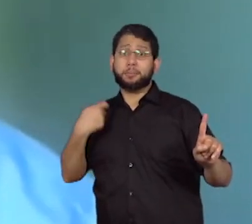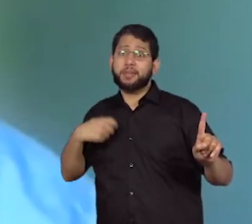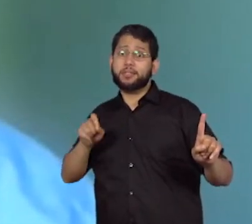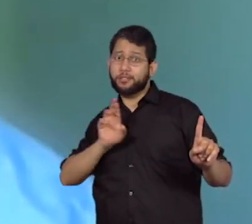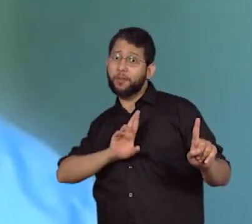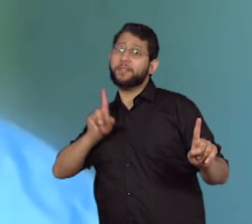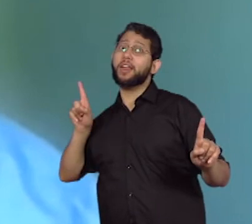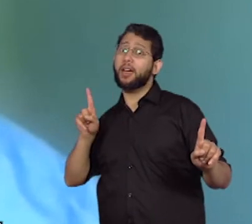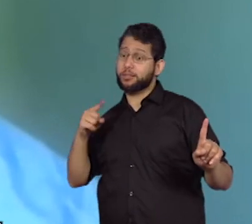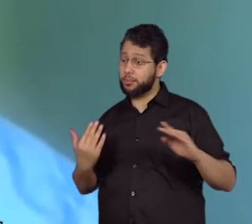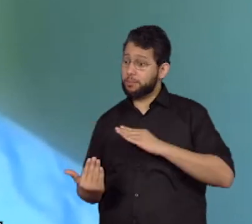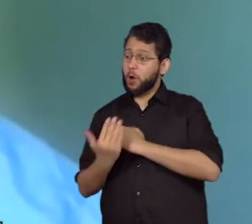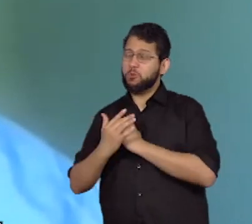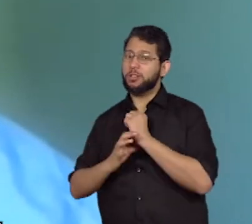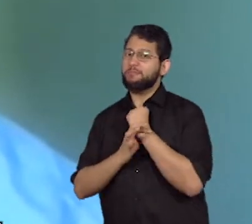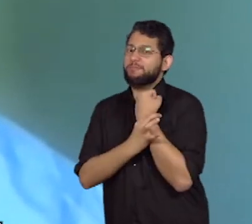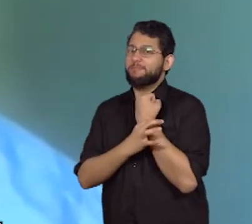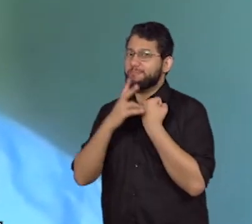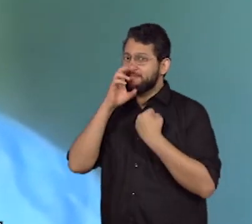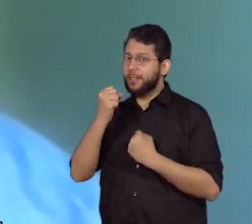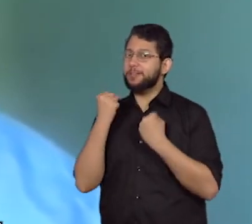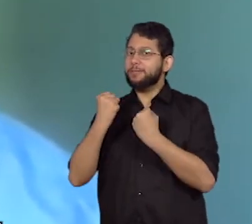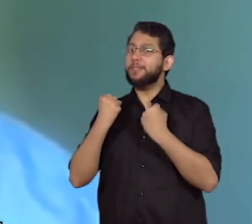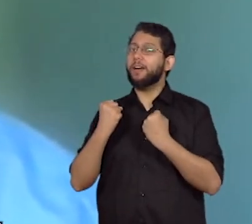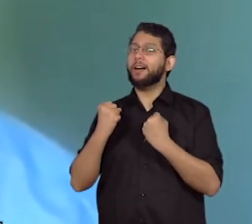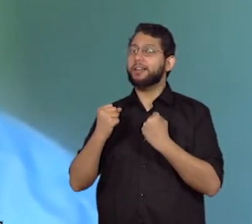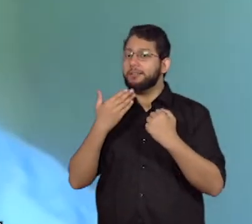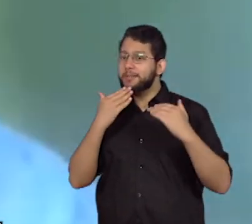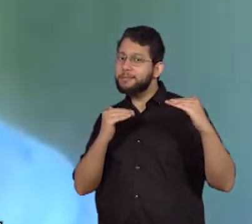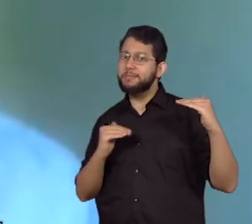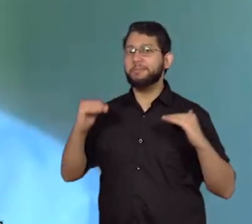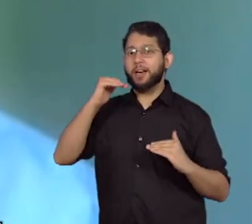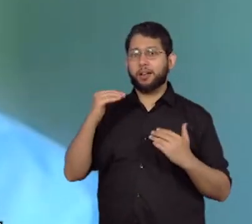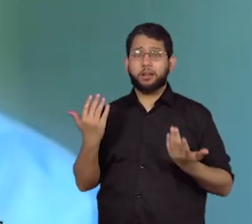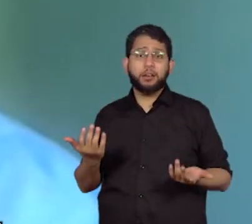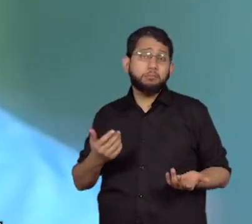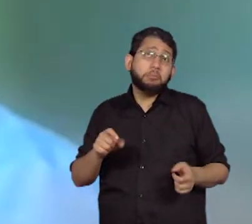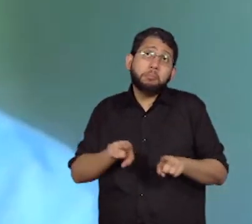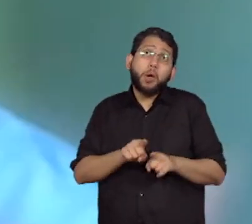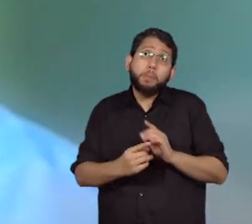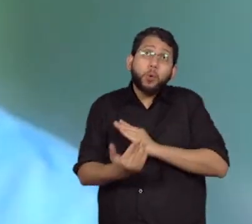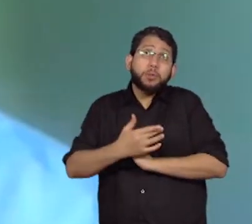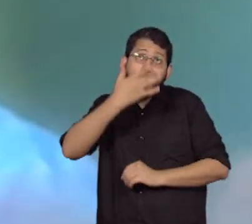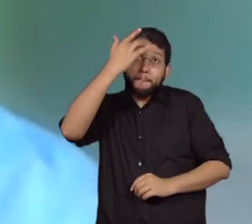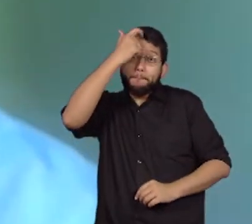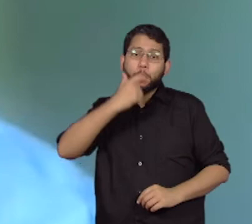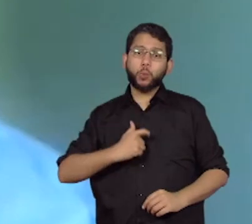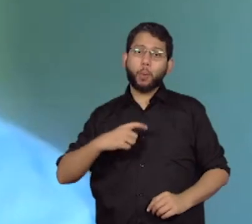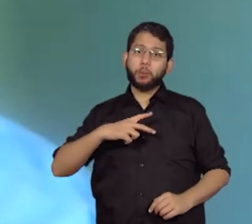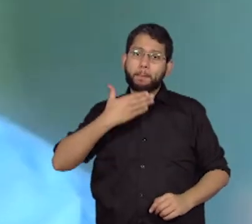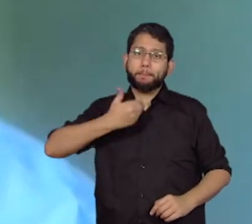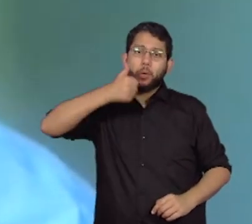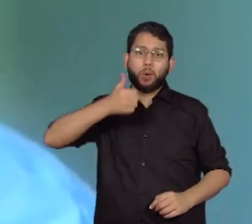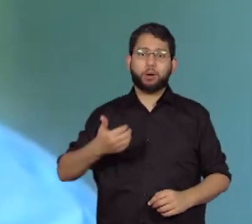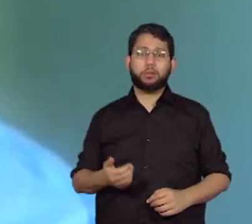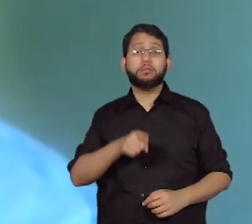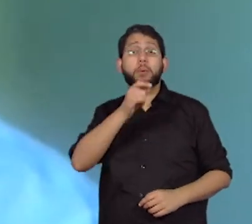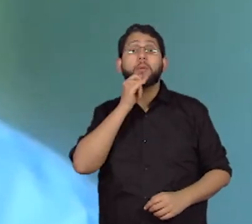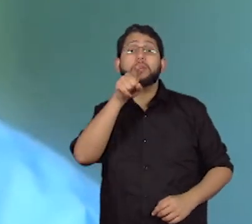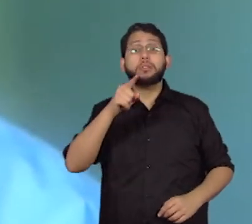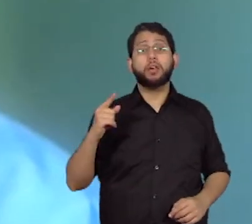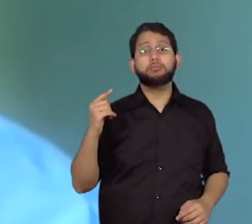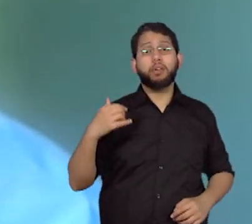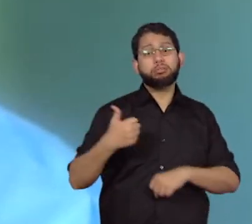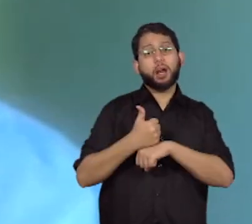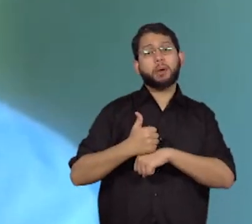podem ser uma fortaleza para você, podem te ajudar muito para ser uma pessoa melhor também, porque também não adianta você ser muito bem sucedido